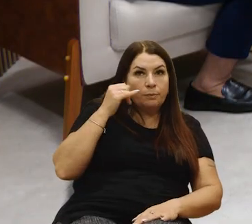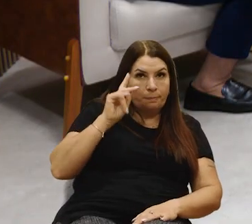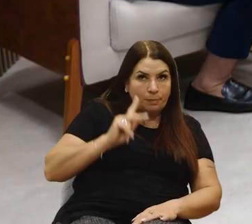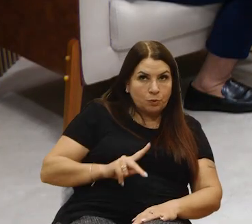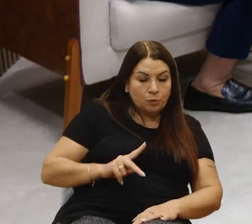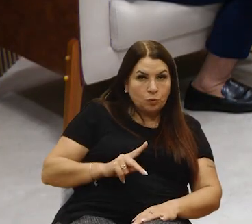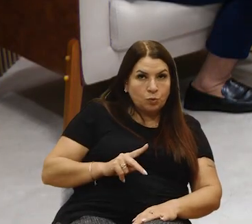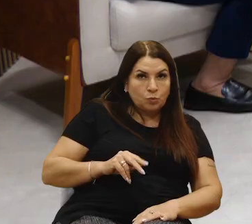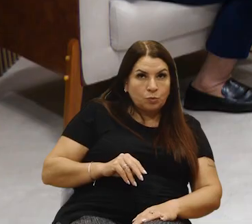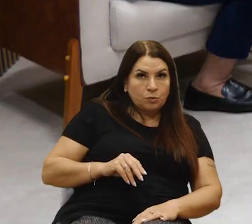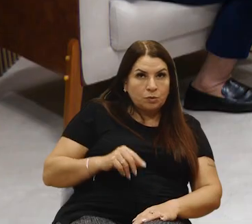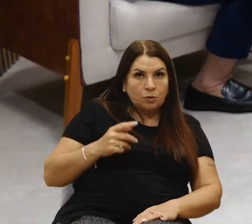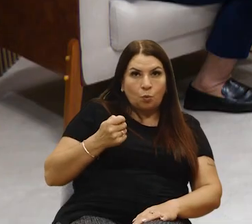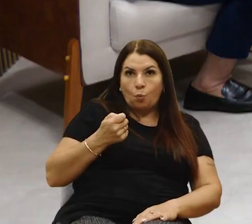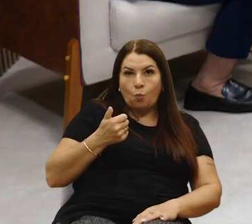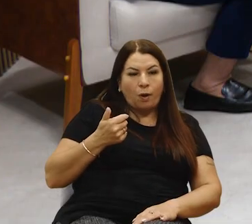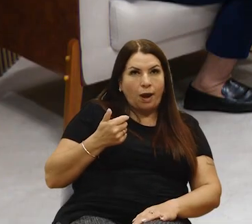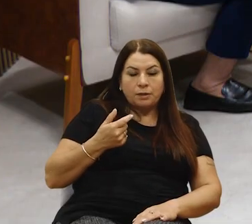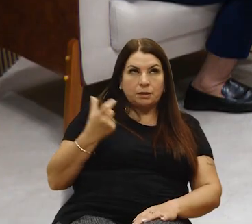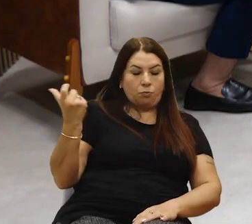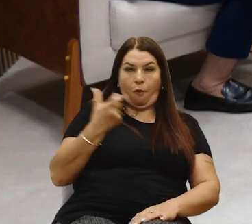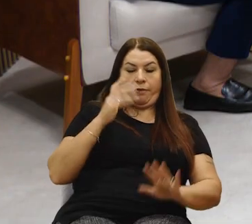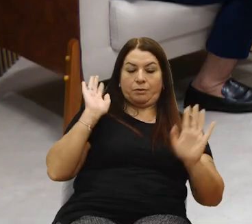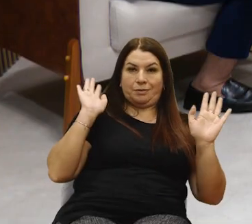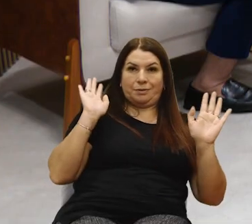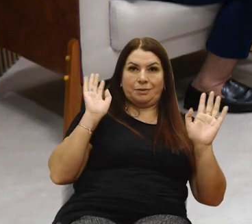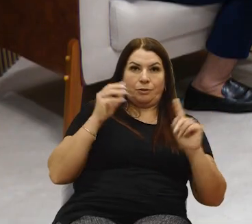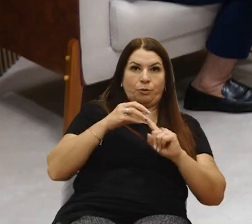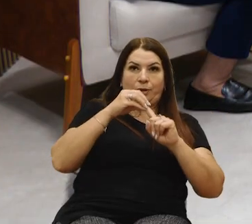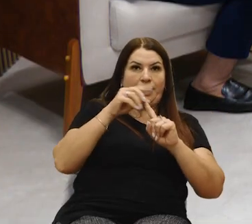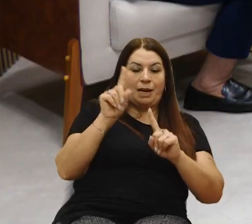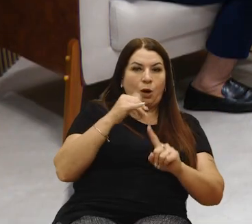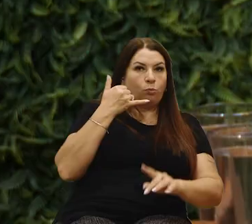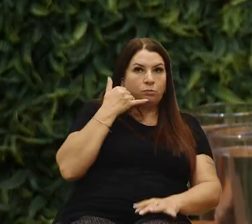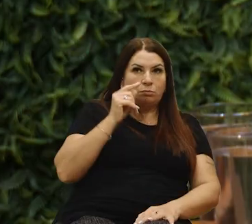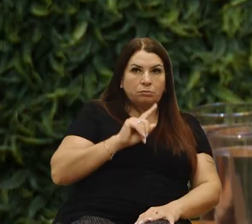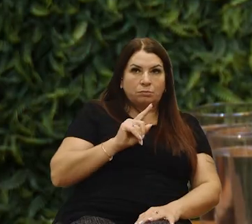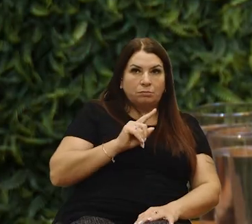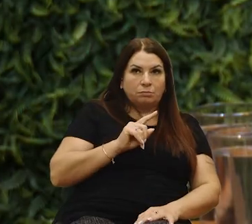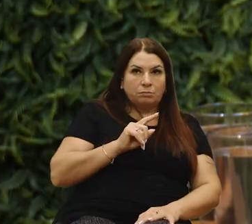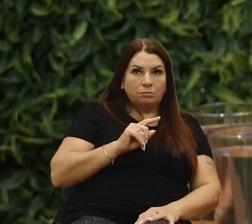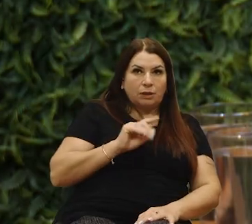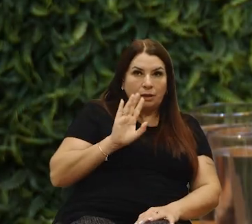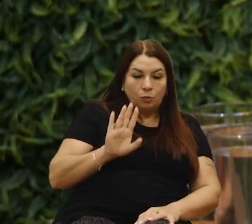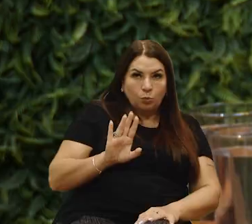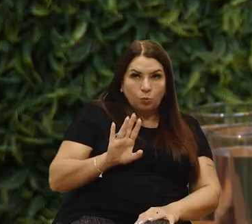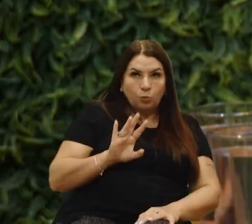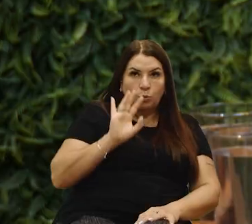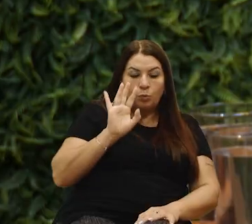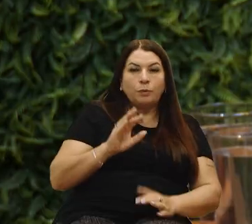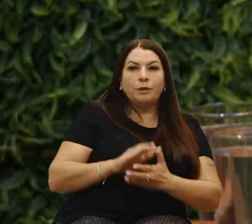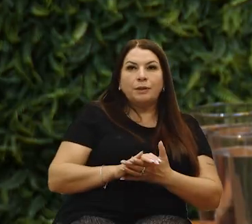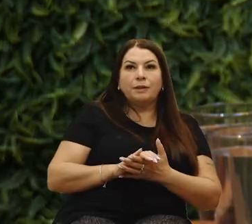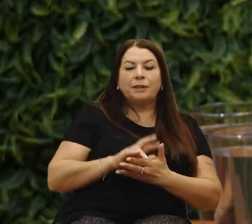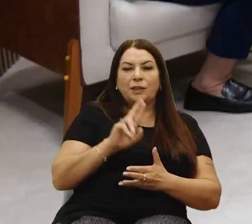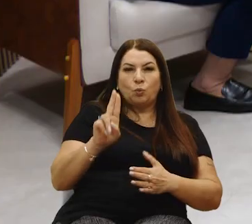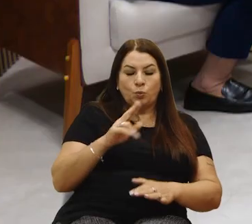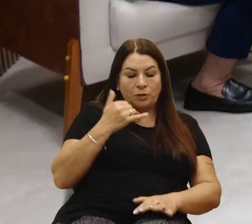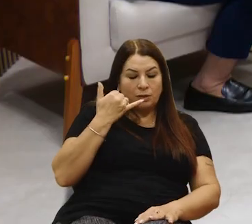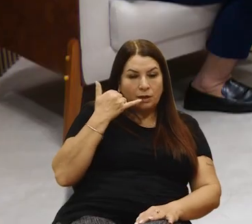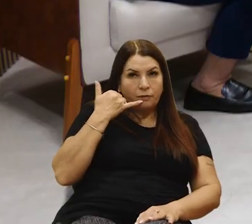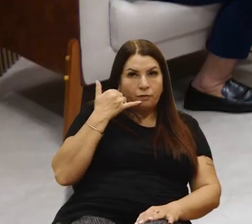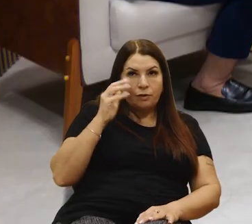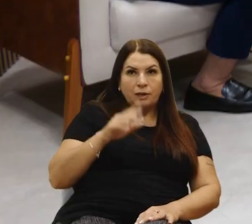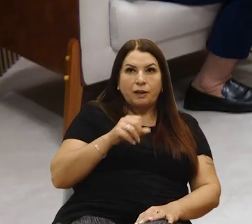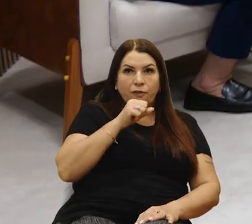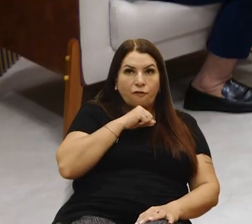para um adolescente, é quase ofensivo. Em primeiro lugar, ele não atende. Tipo assim, sabe? Quem usa telefone para